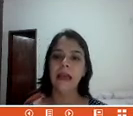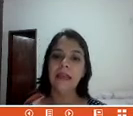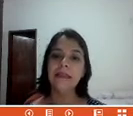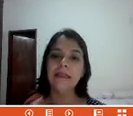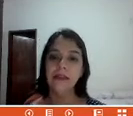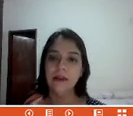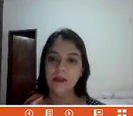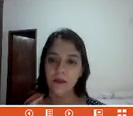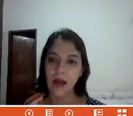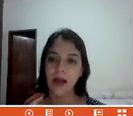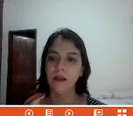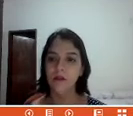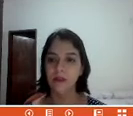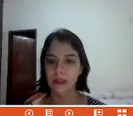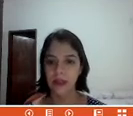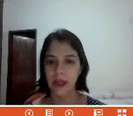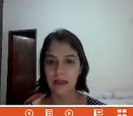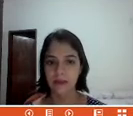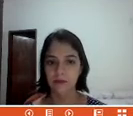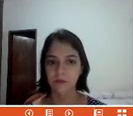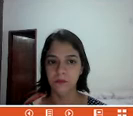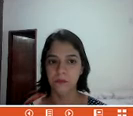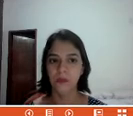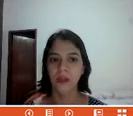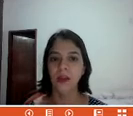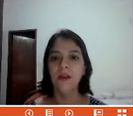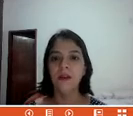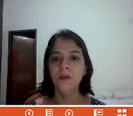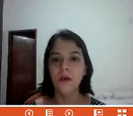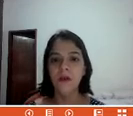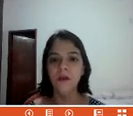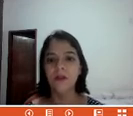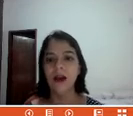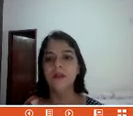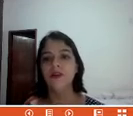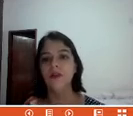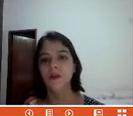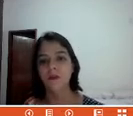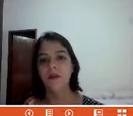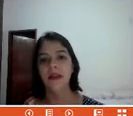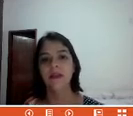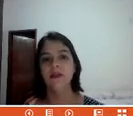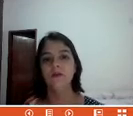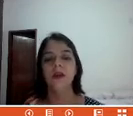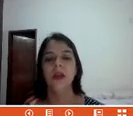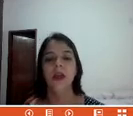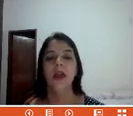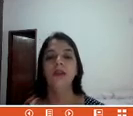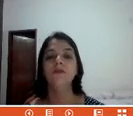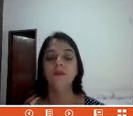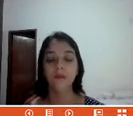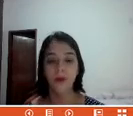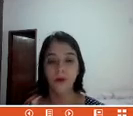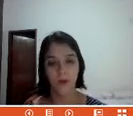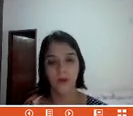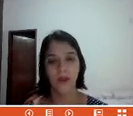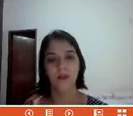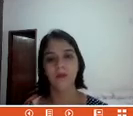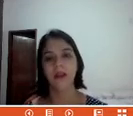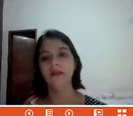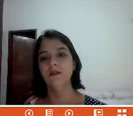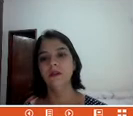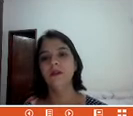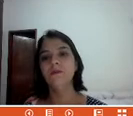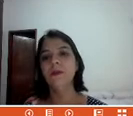estar ensinando a língua de sinais. Então, quando Eduardo chegou ao Brasil, ele fundou aqui